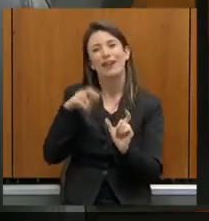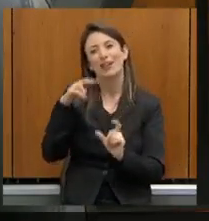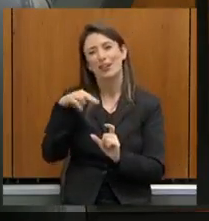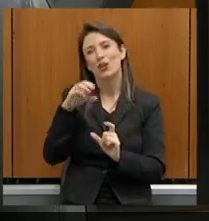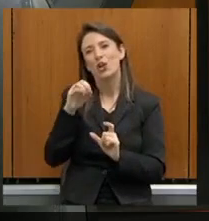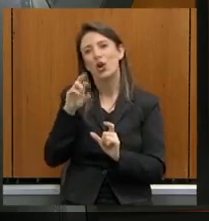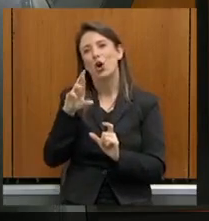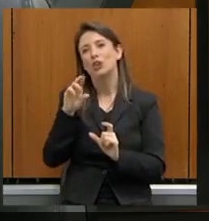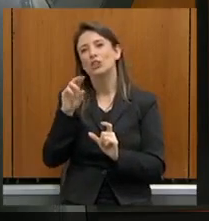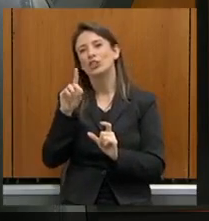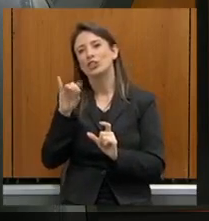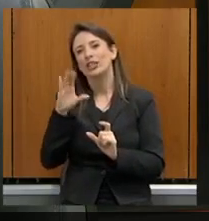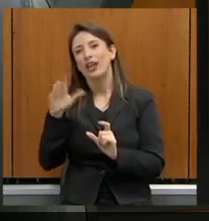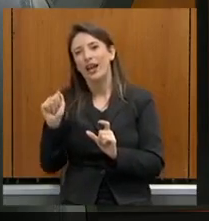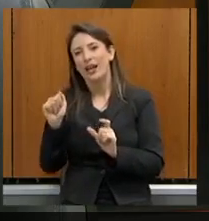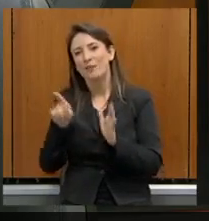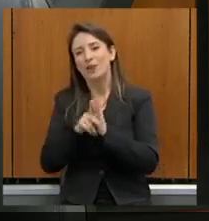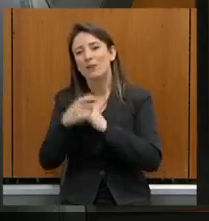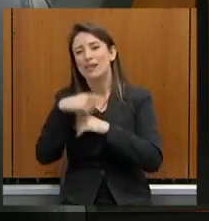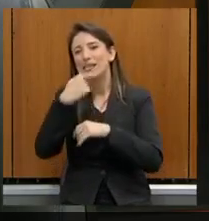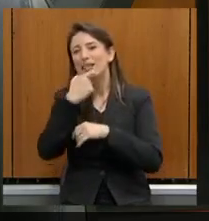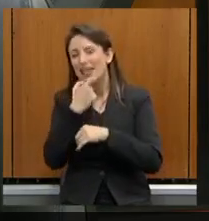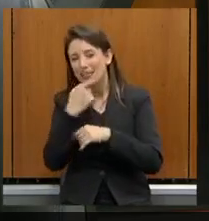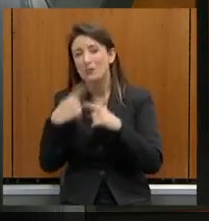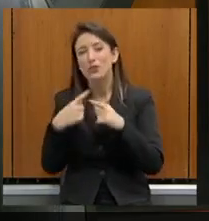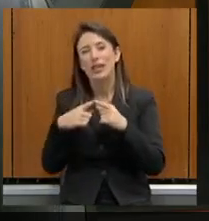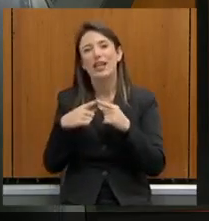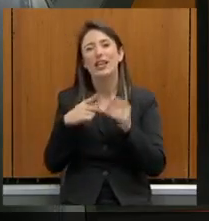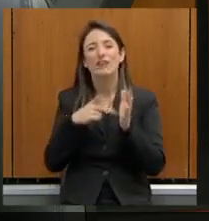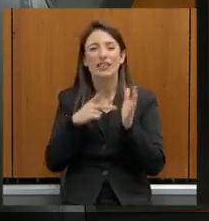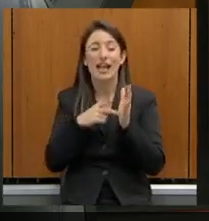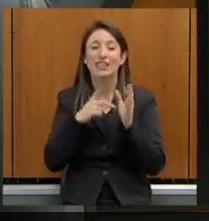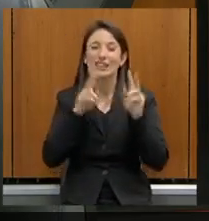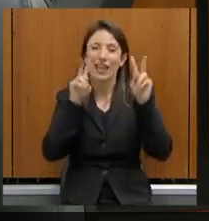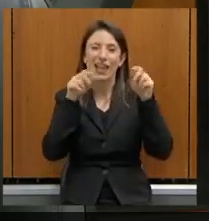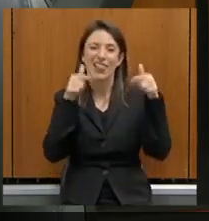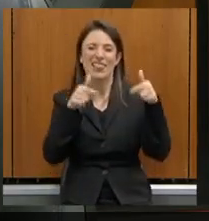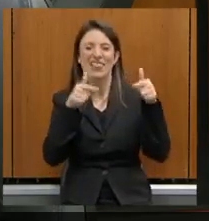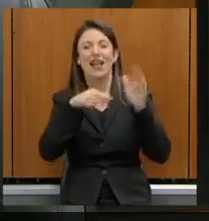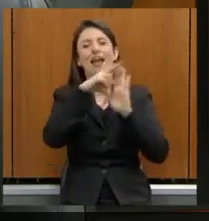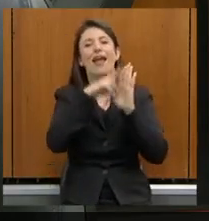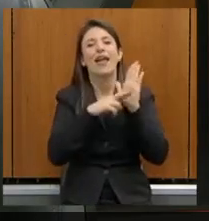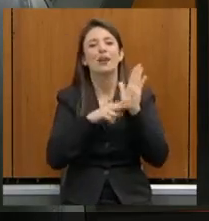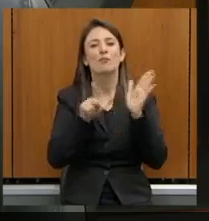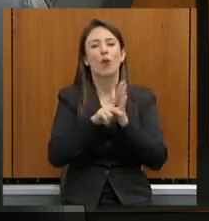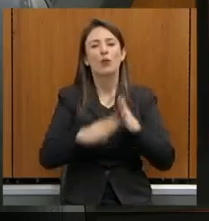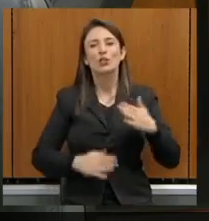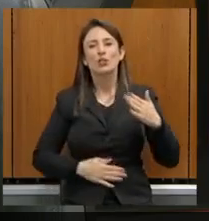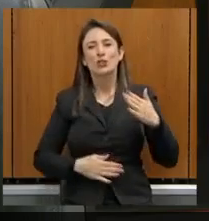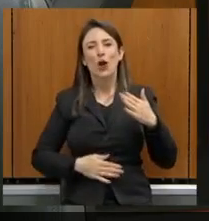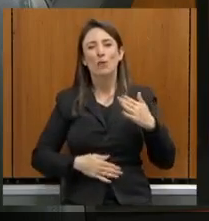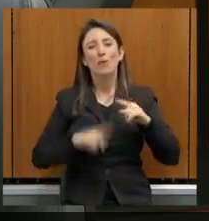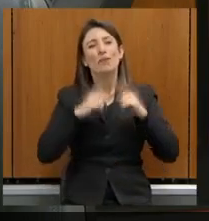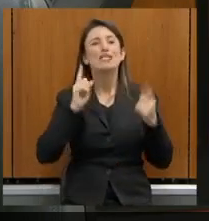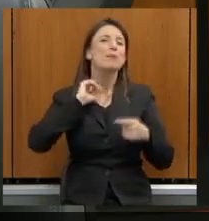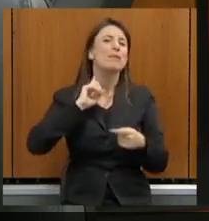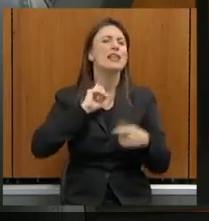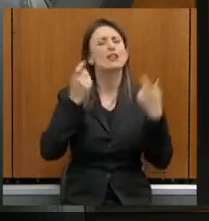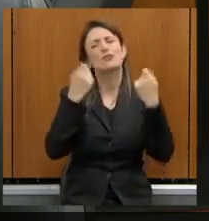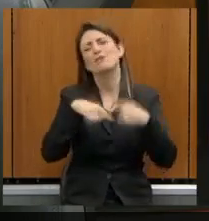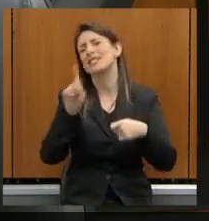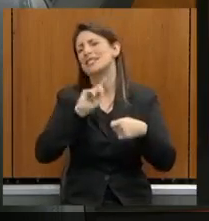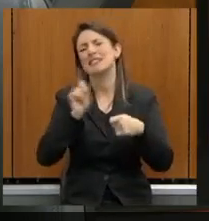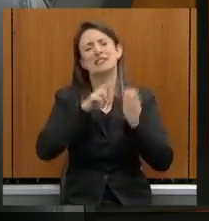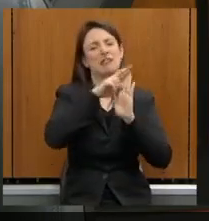inglesa, e que são regras do estômago. Minas não precisa de regras para o estômago, no seu